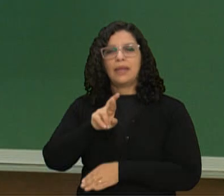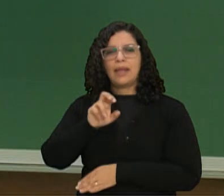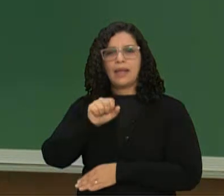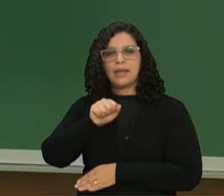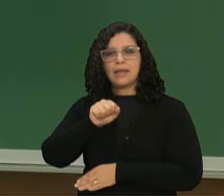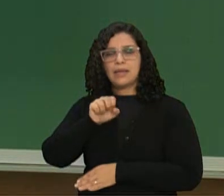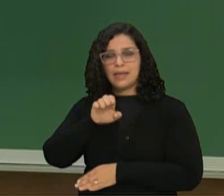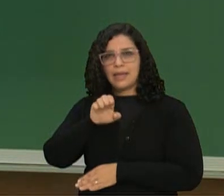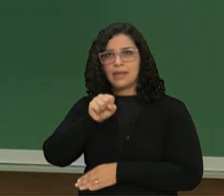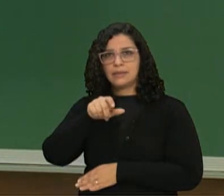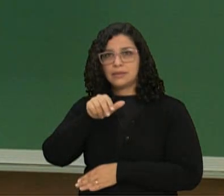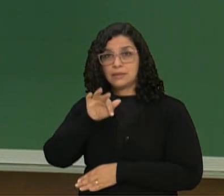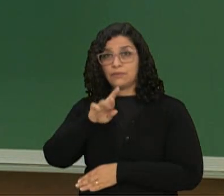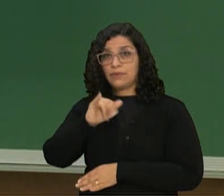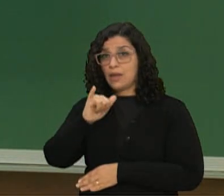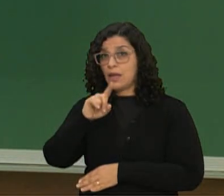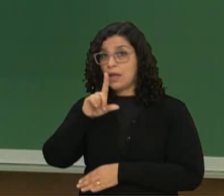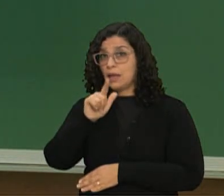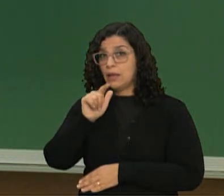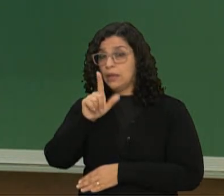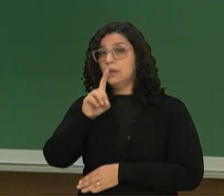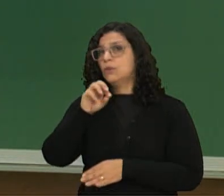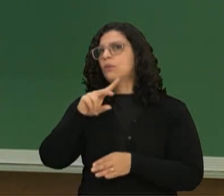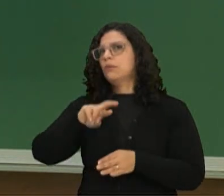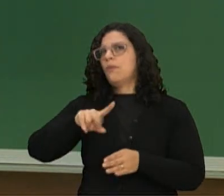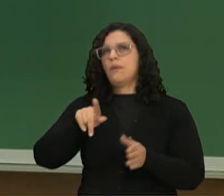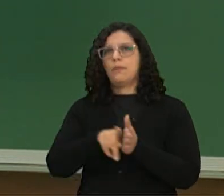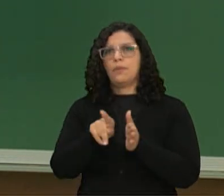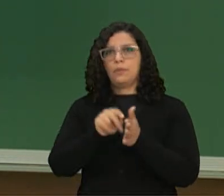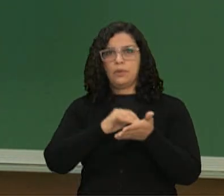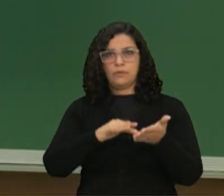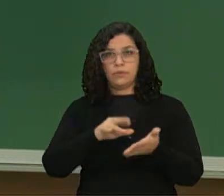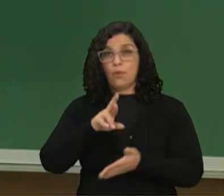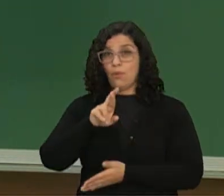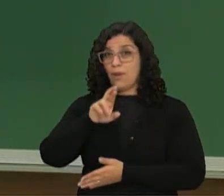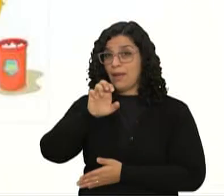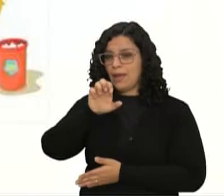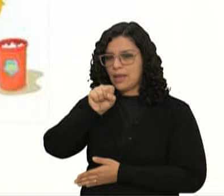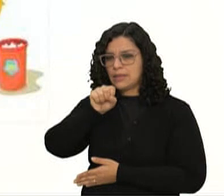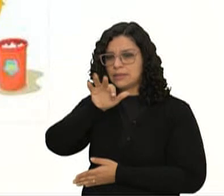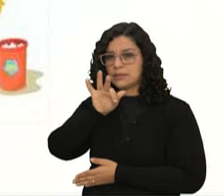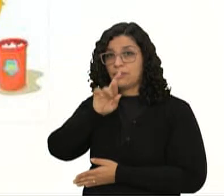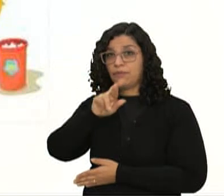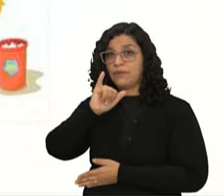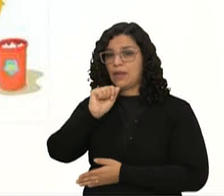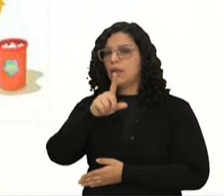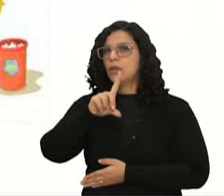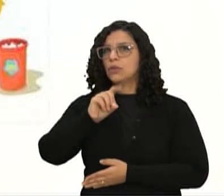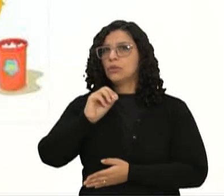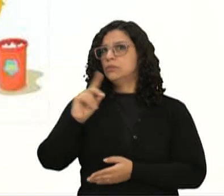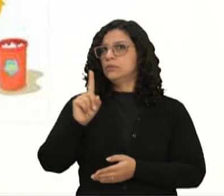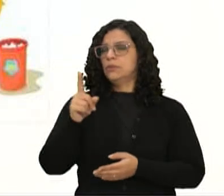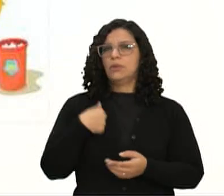aqui nessa atividade, ok? Então, são 4. Vocês vão escrever no caderno, já já nós conferimos.